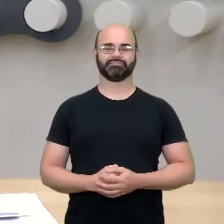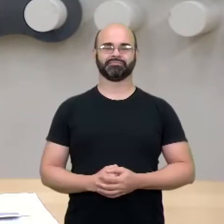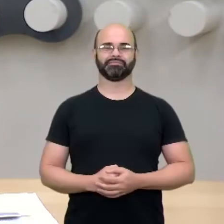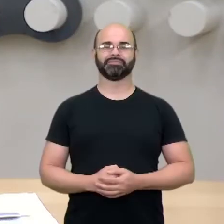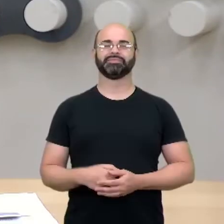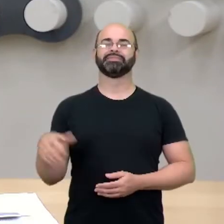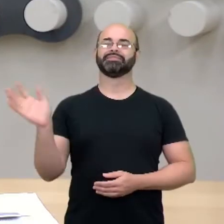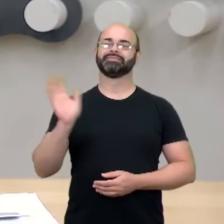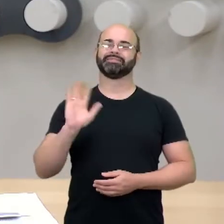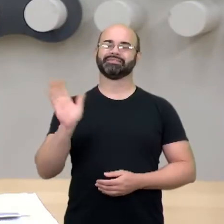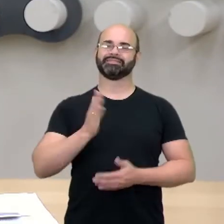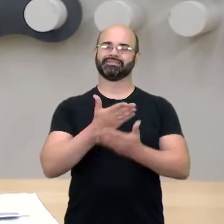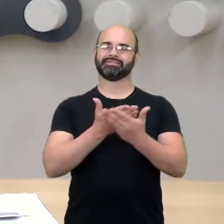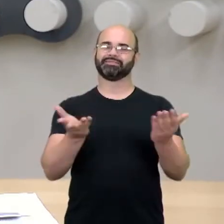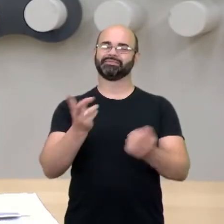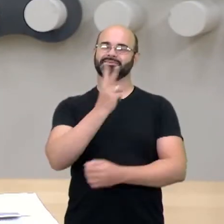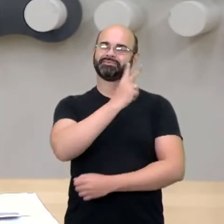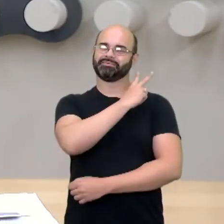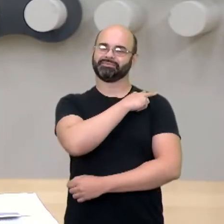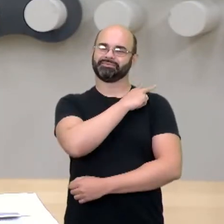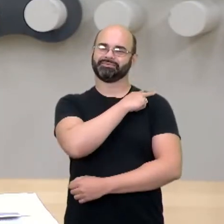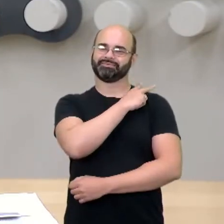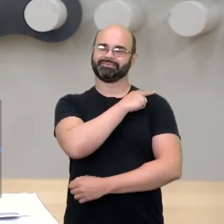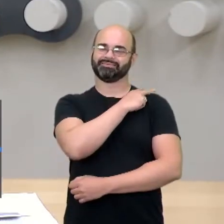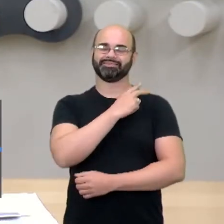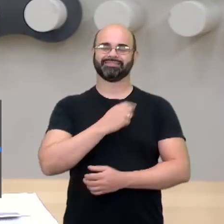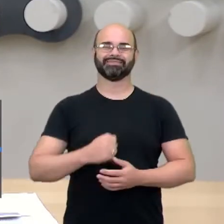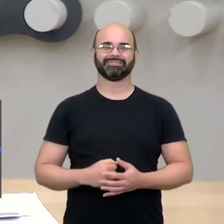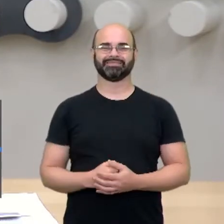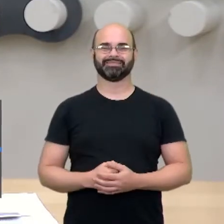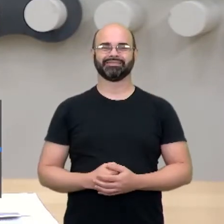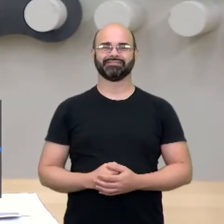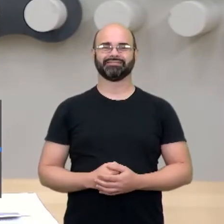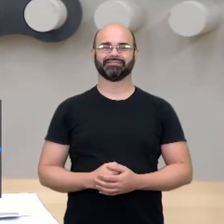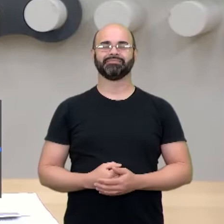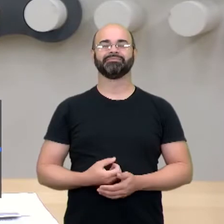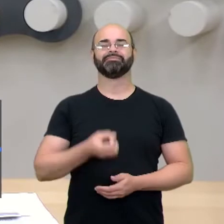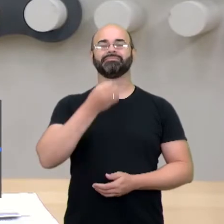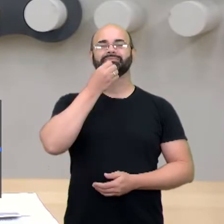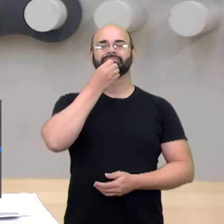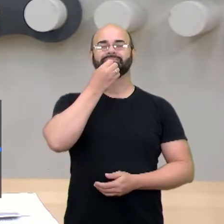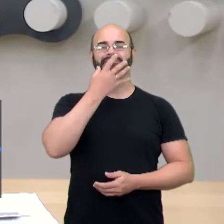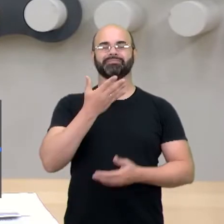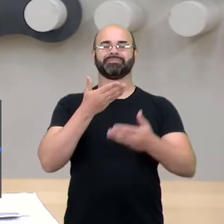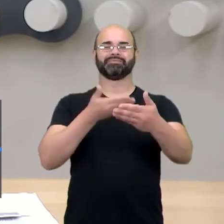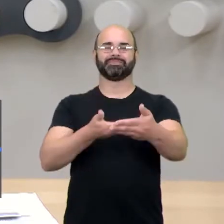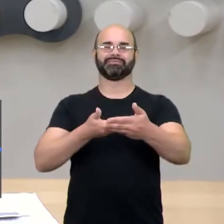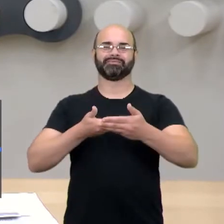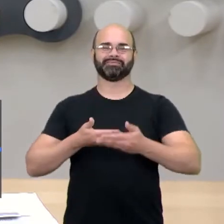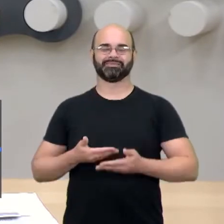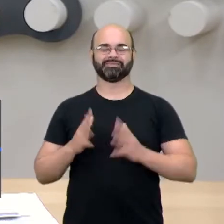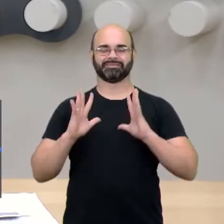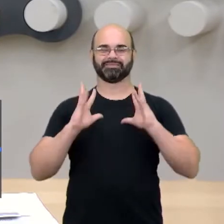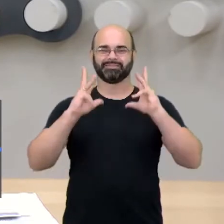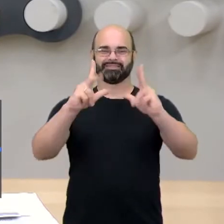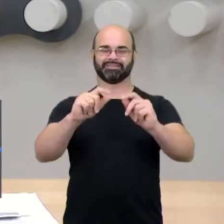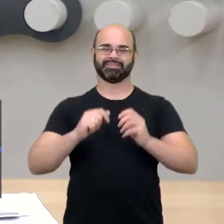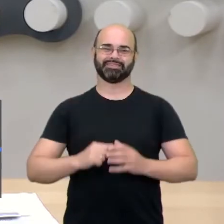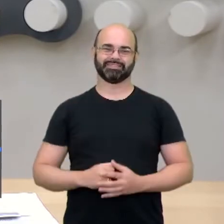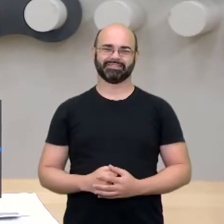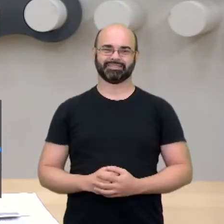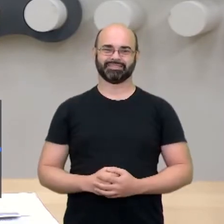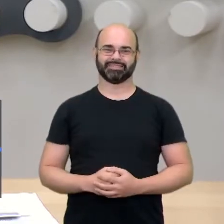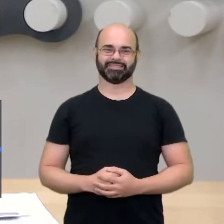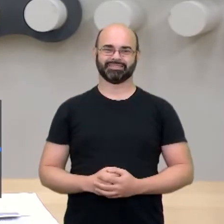Olá pessoal da 2ª série do Ensino Médio sejam todas muito bem-vindas todos muito bem vindos